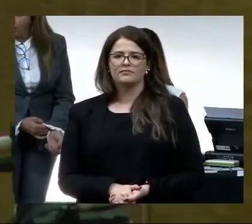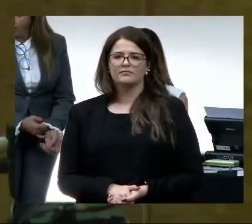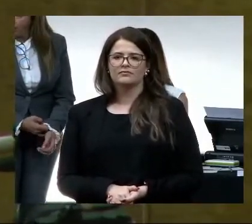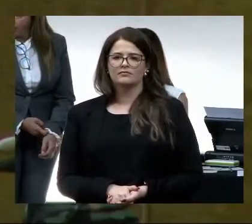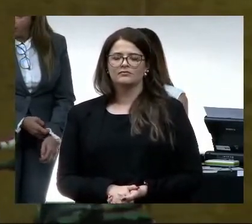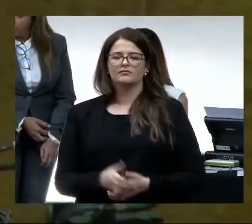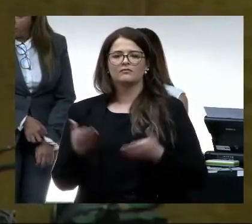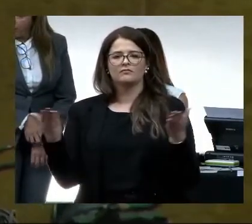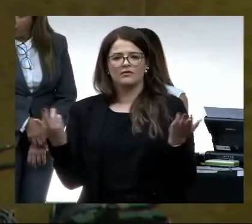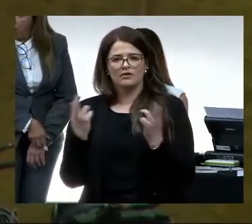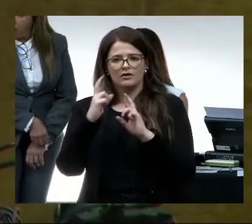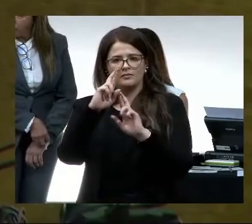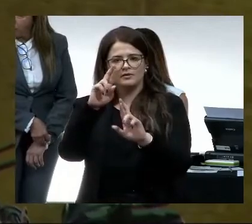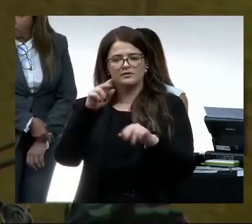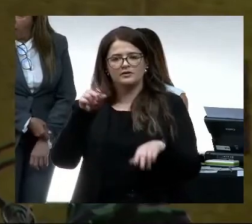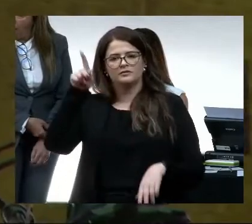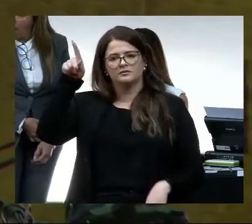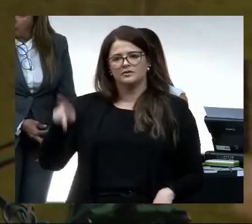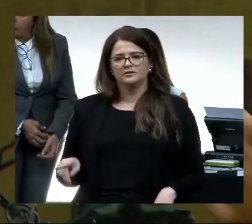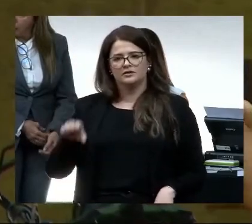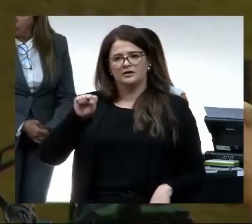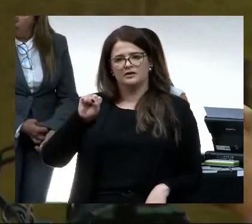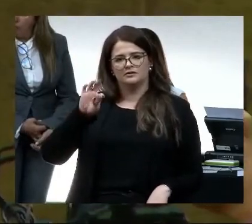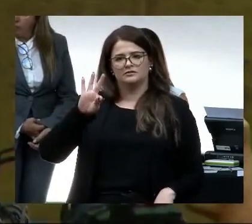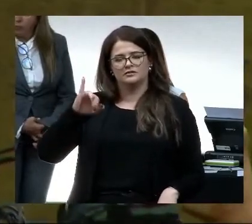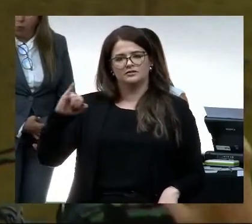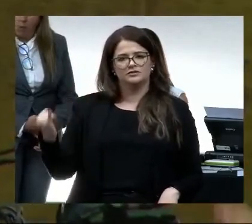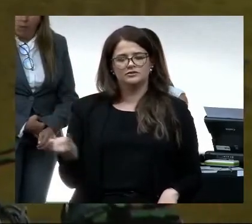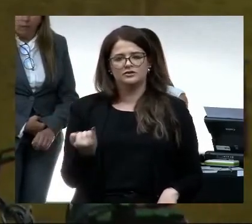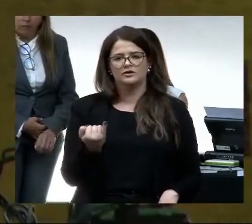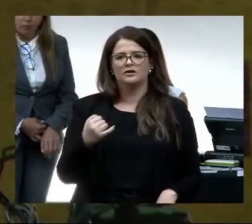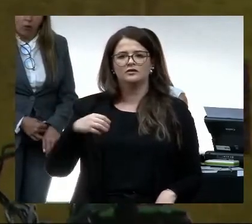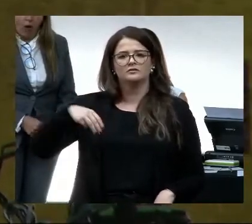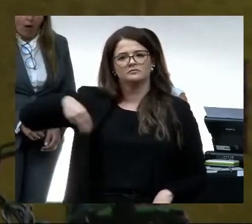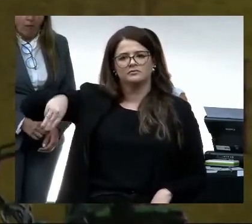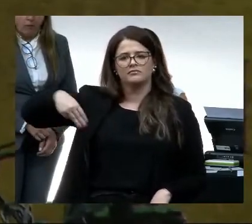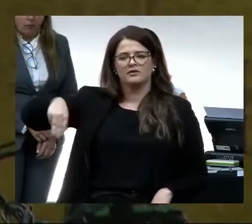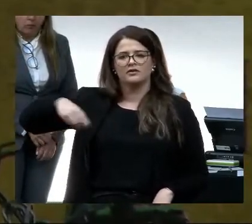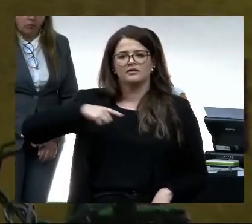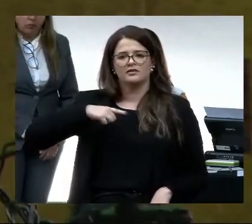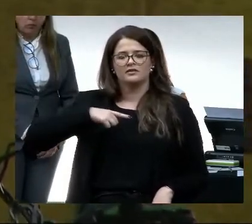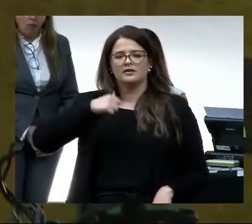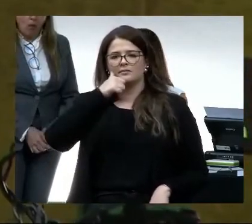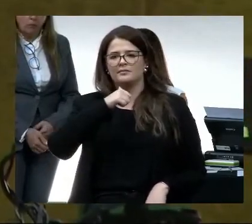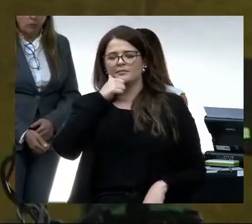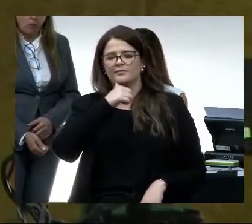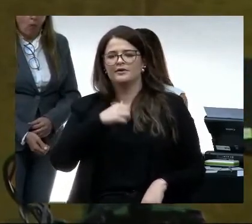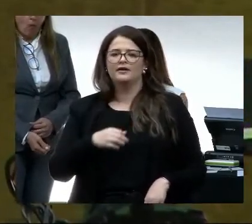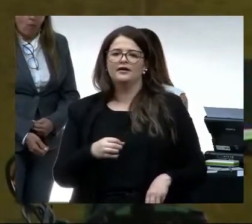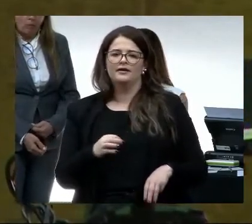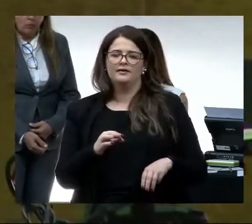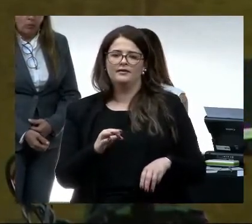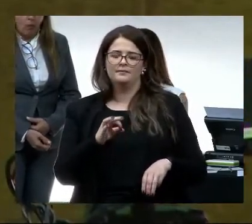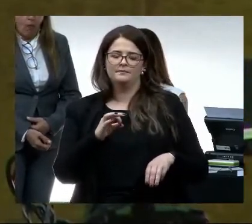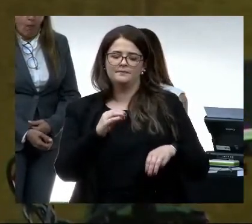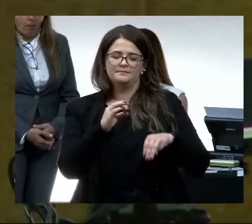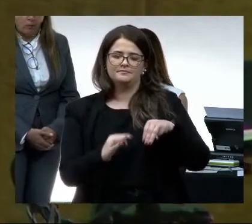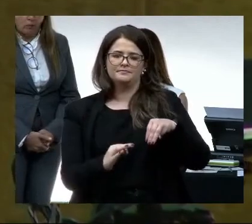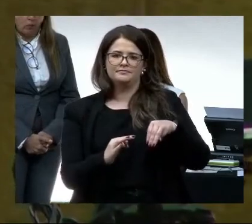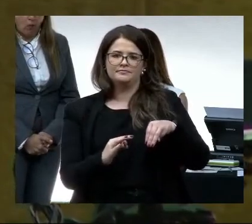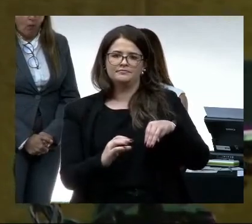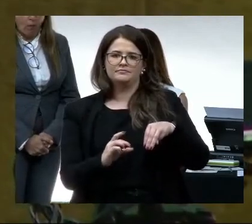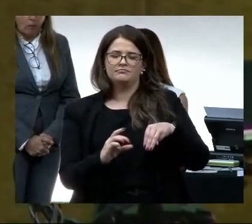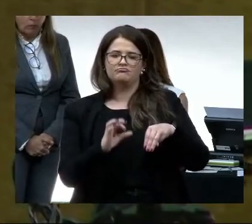Neste ato, representando o presidente do Tribunal de Justiça do Estado do Maranhão, comparece a desembargadora Maria da Graça Amorim, o